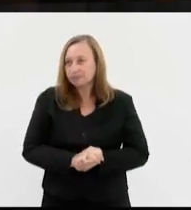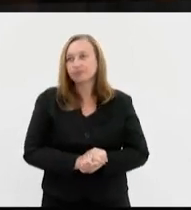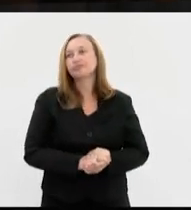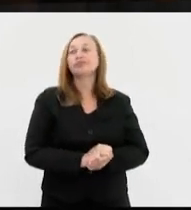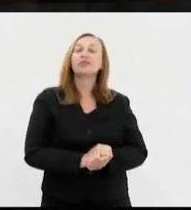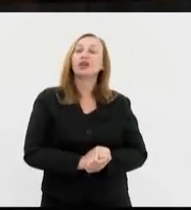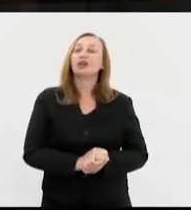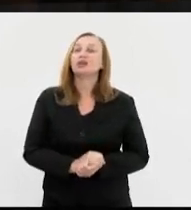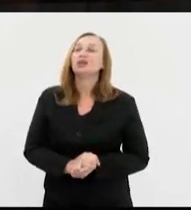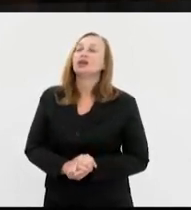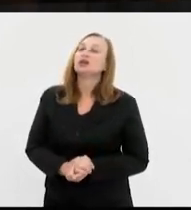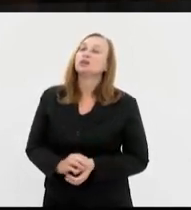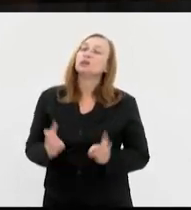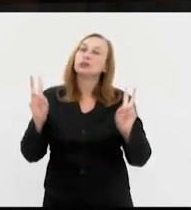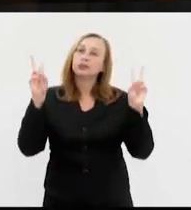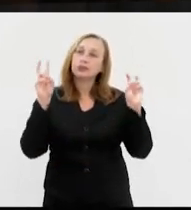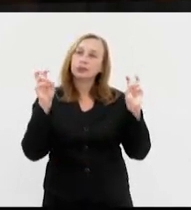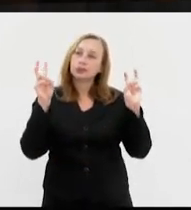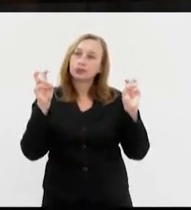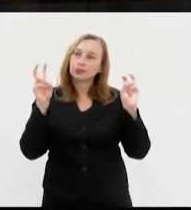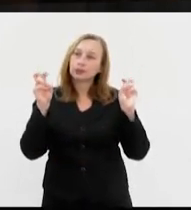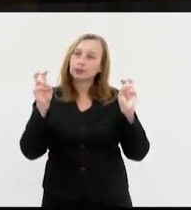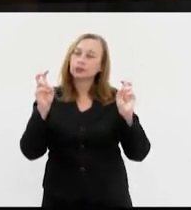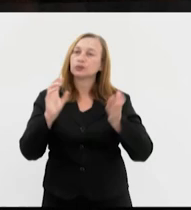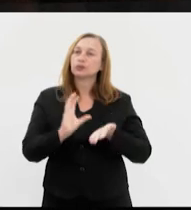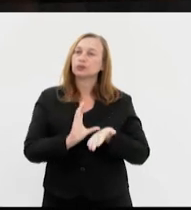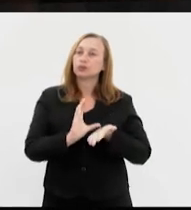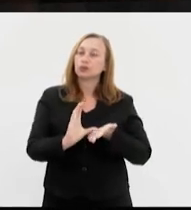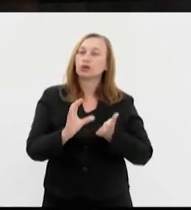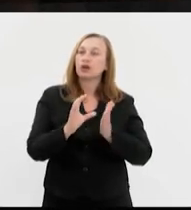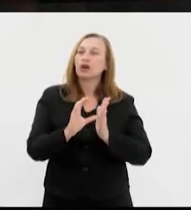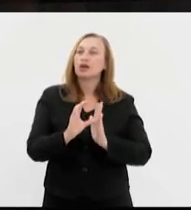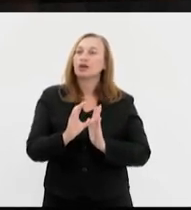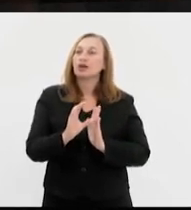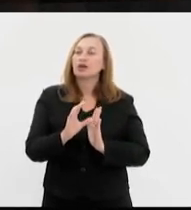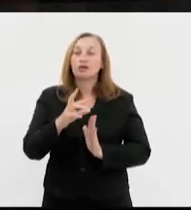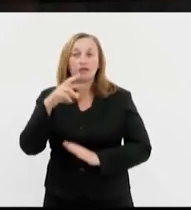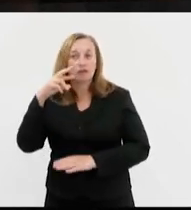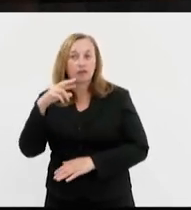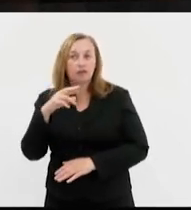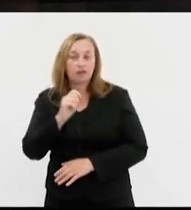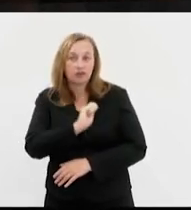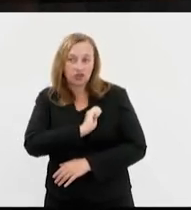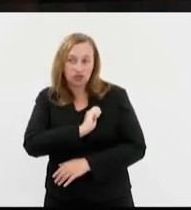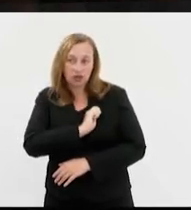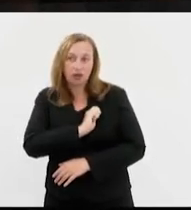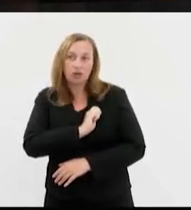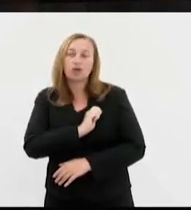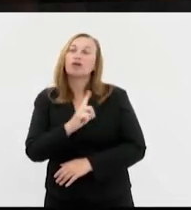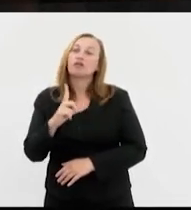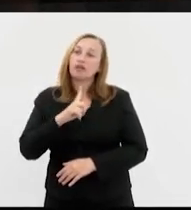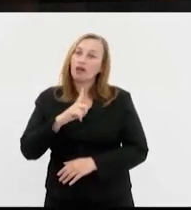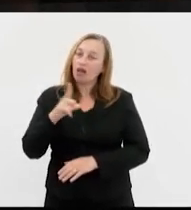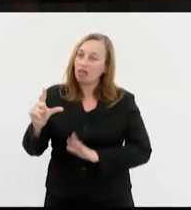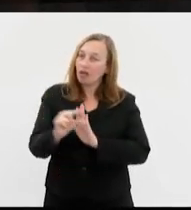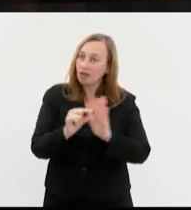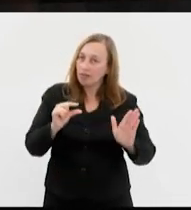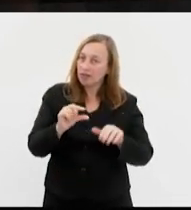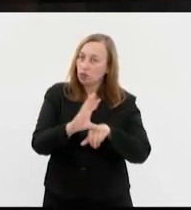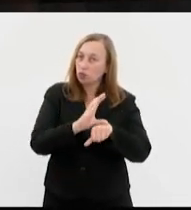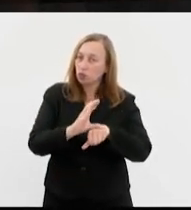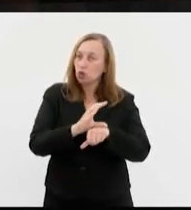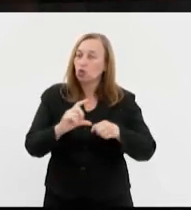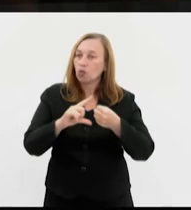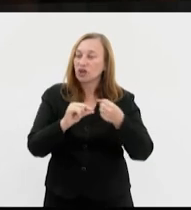e na questão dos benefícios fiscais, tem lá na Constituição, na emenda constitucional, o